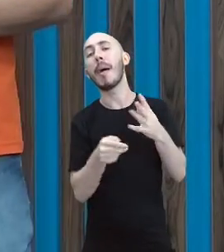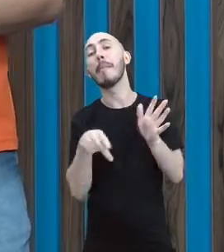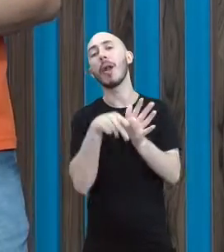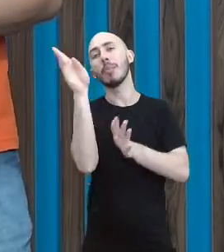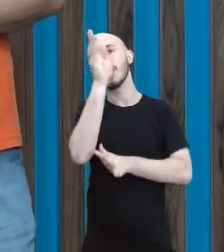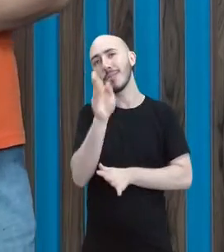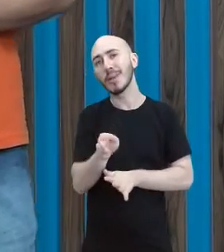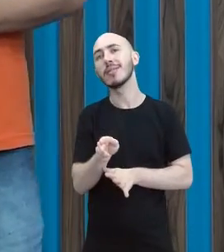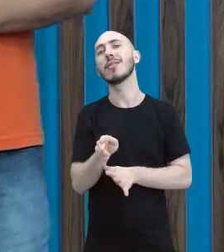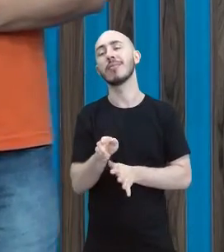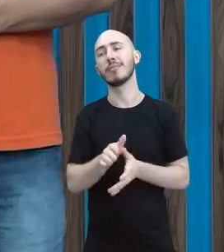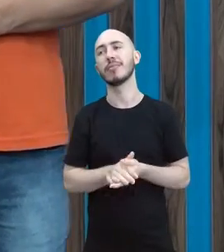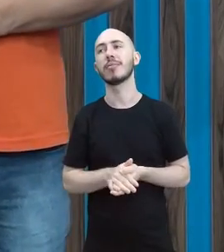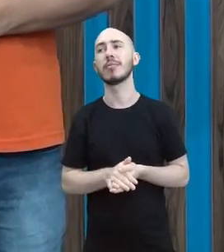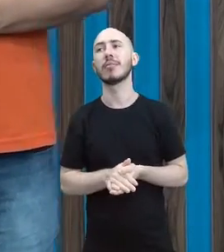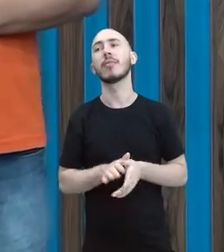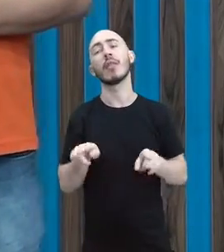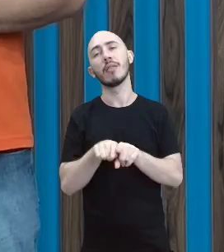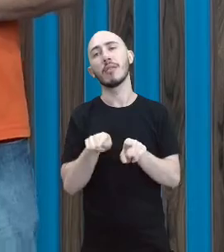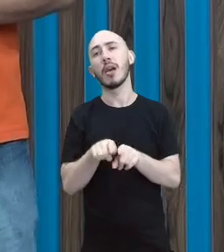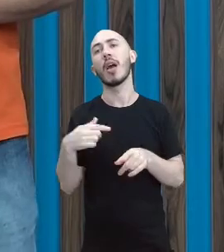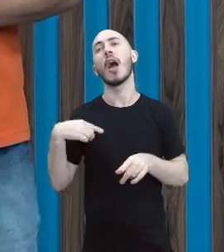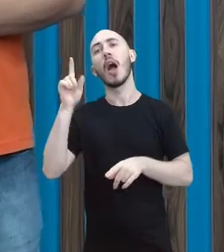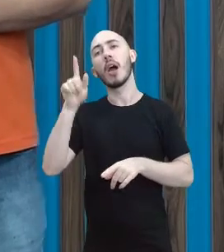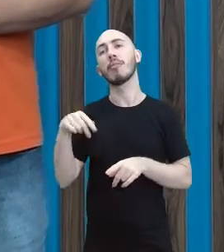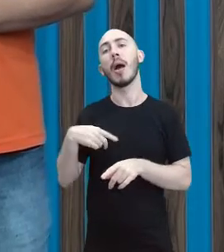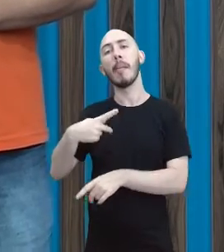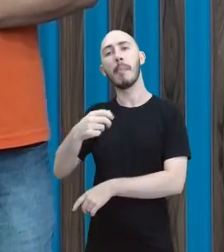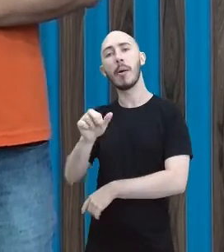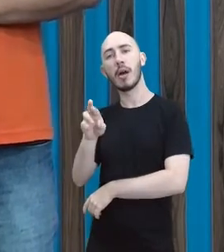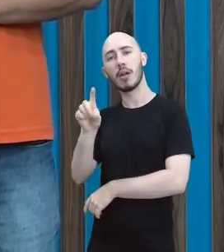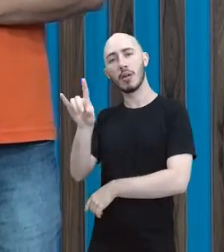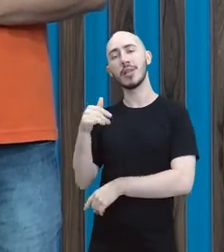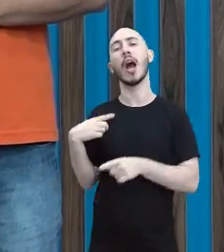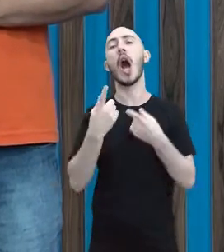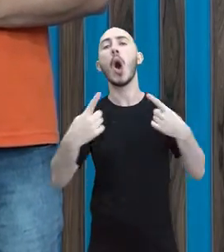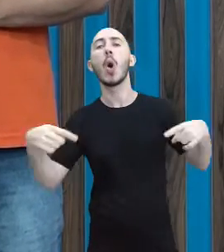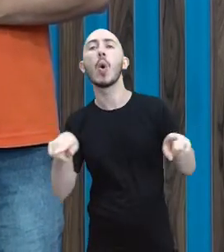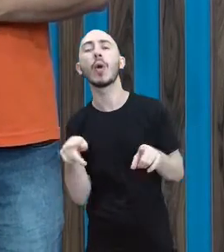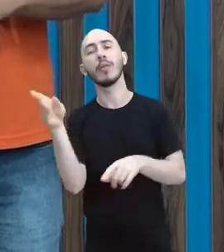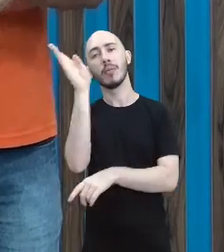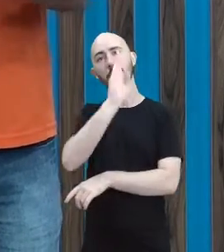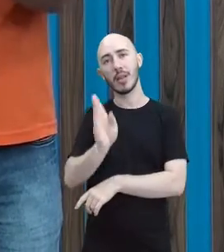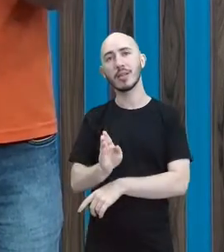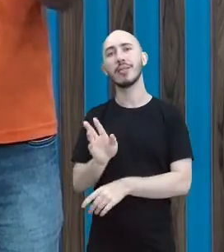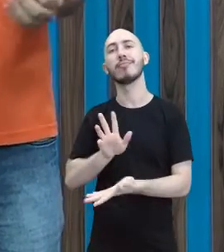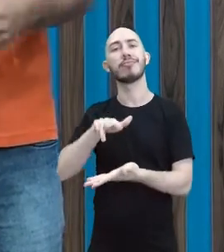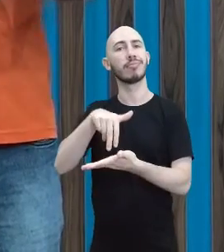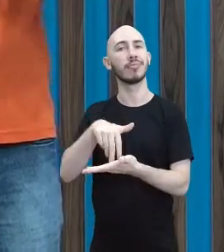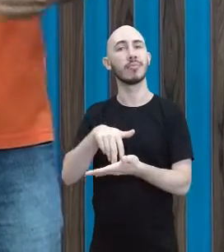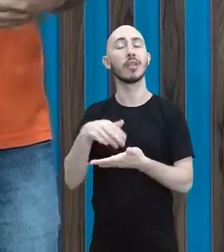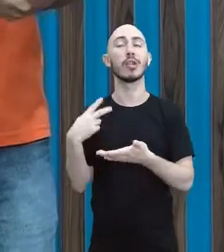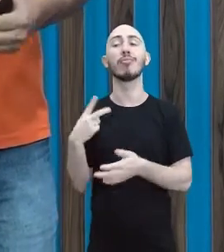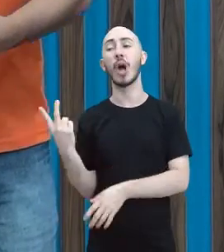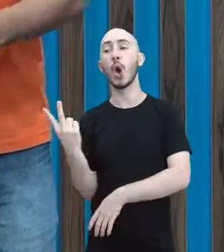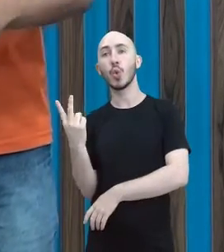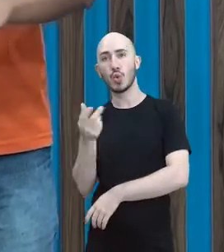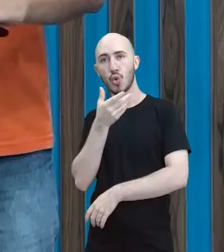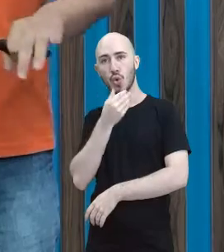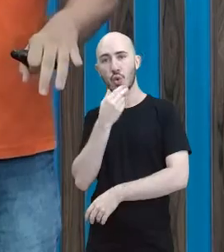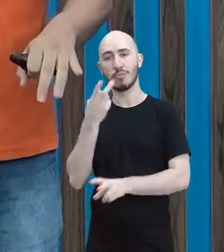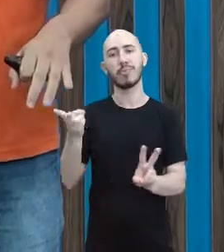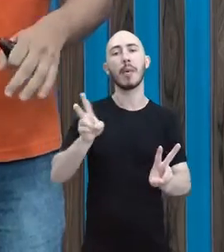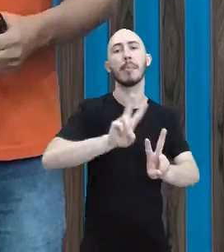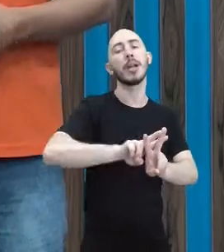paródia com o hino brasileiro em uma apresentação. Então os dois foram presos, e aí como eram artistas famosos, não tinha como